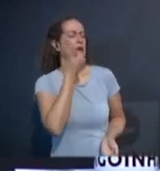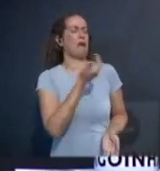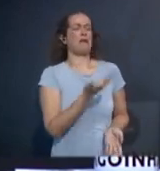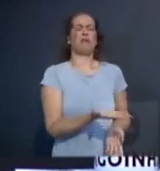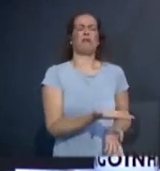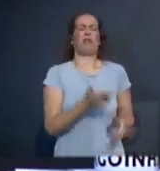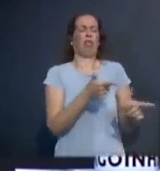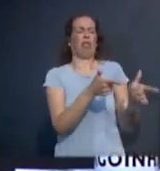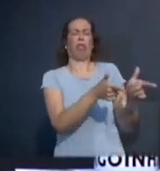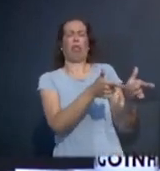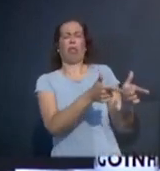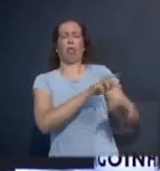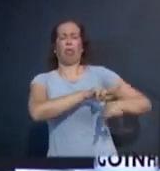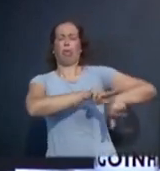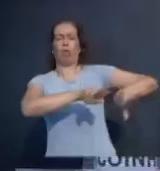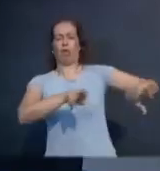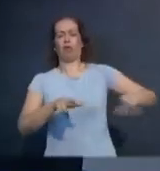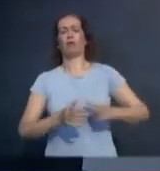for.